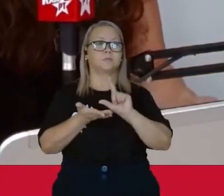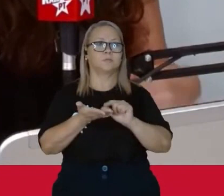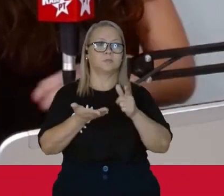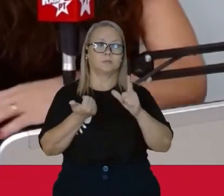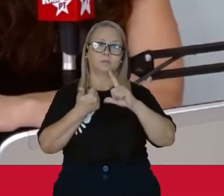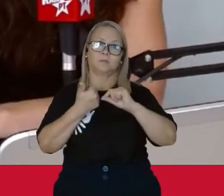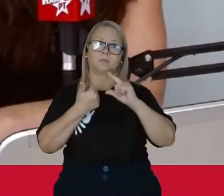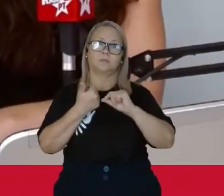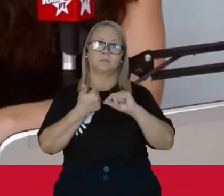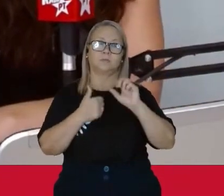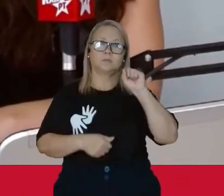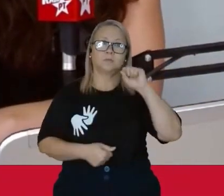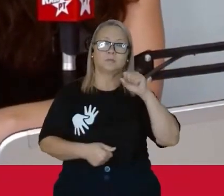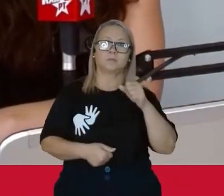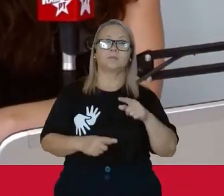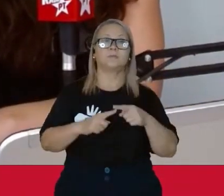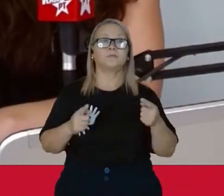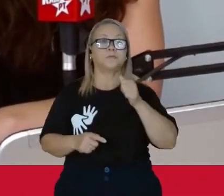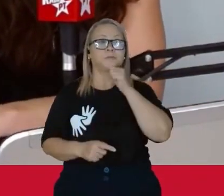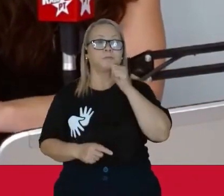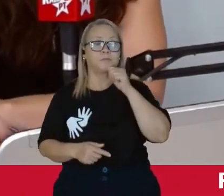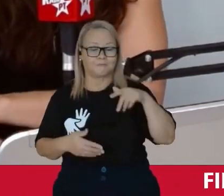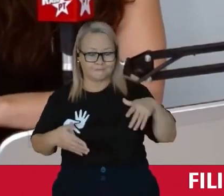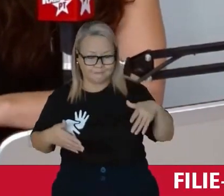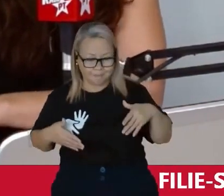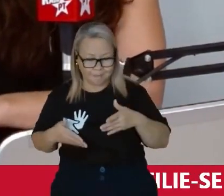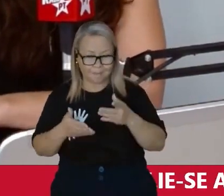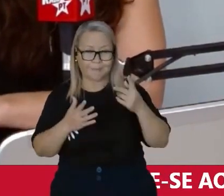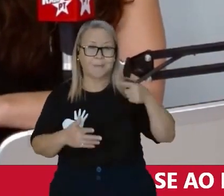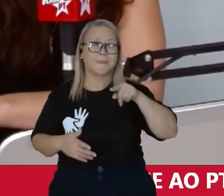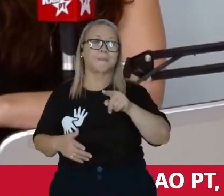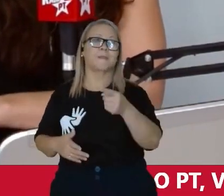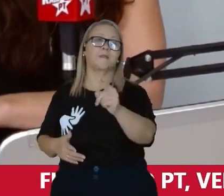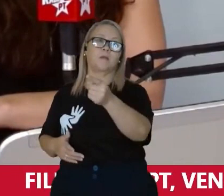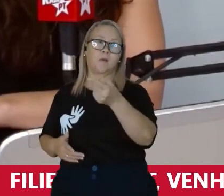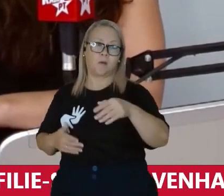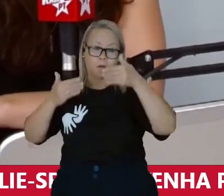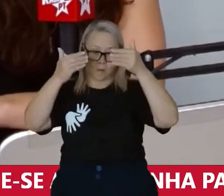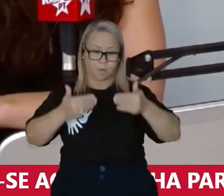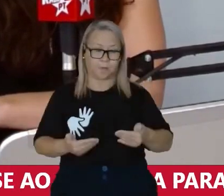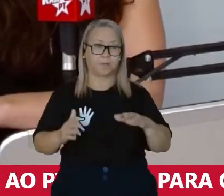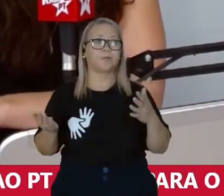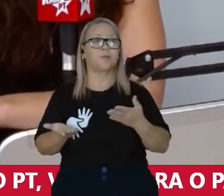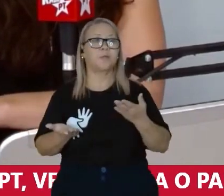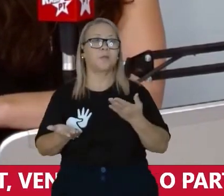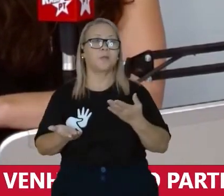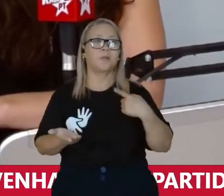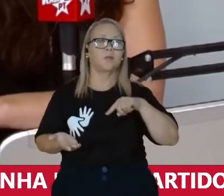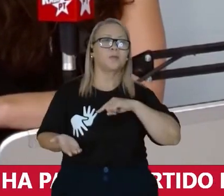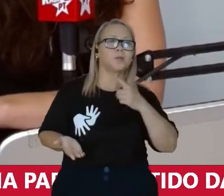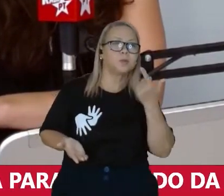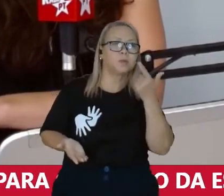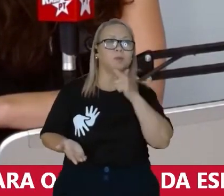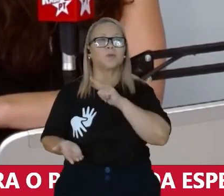Sim, mas ainda tem um caminho muito longo pela frente. Percebam que assim, hoje a gente